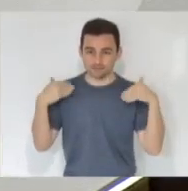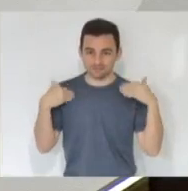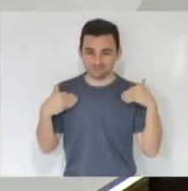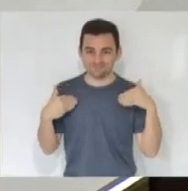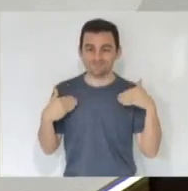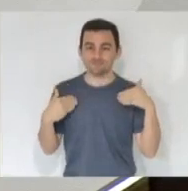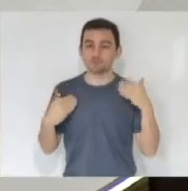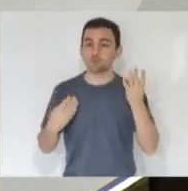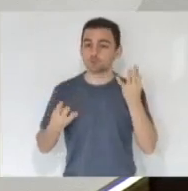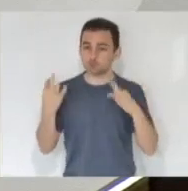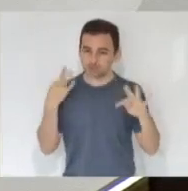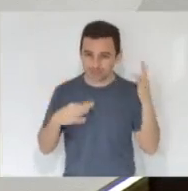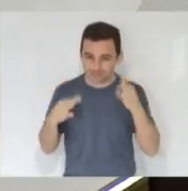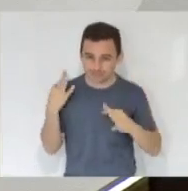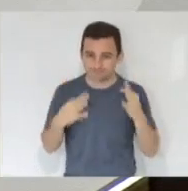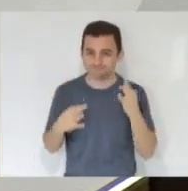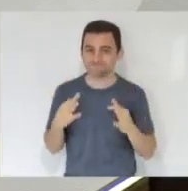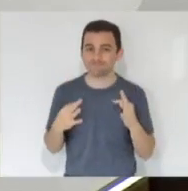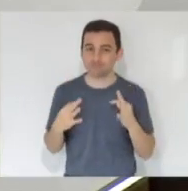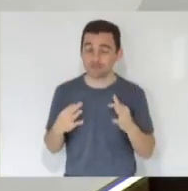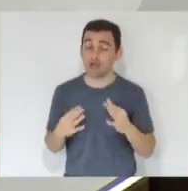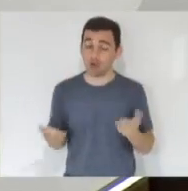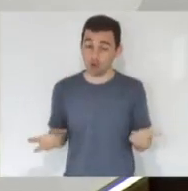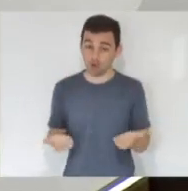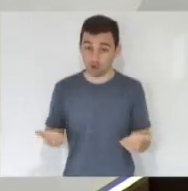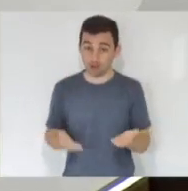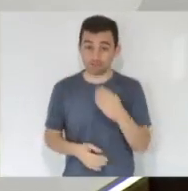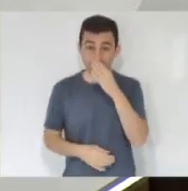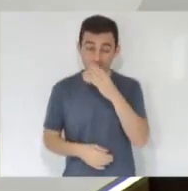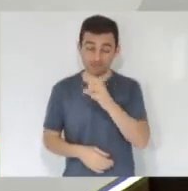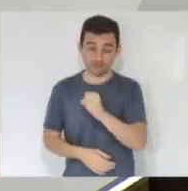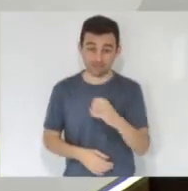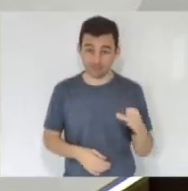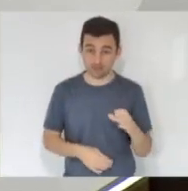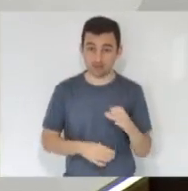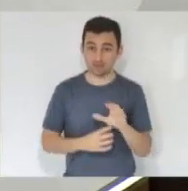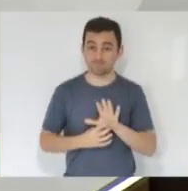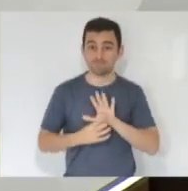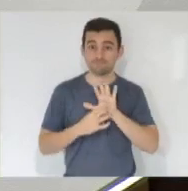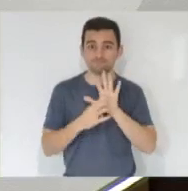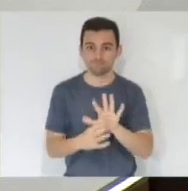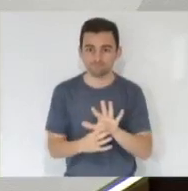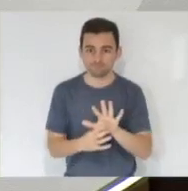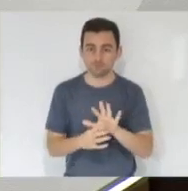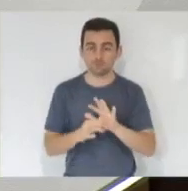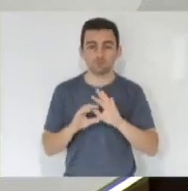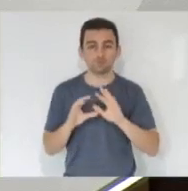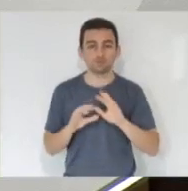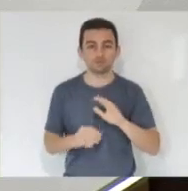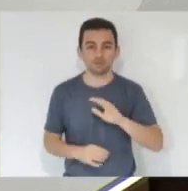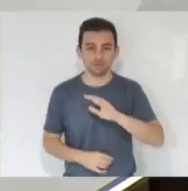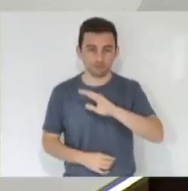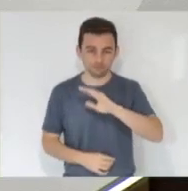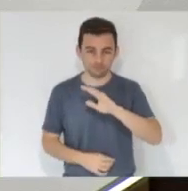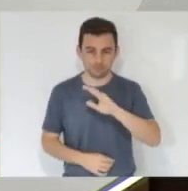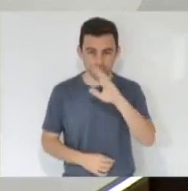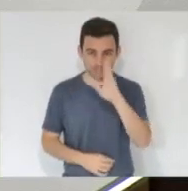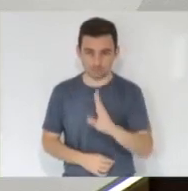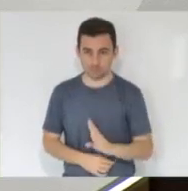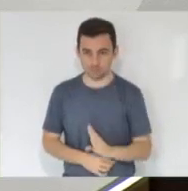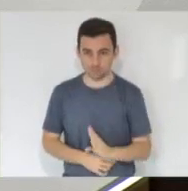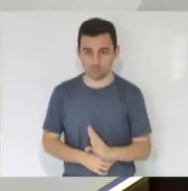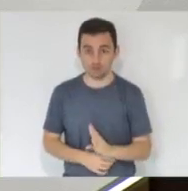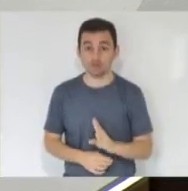vendo, o Estado começa a se apresentar fora do Estado, dentro do país,